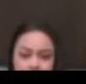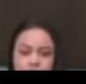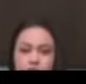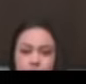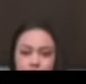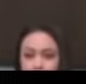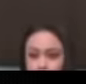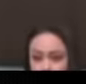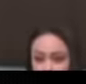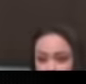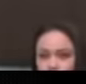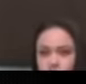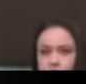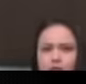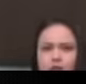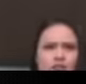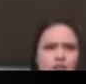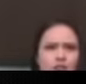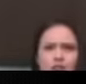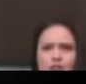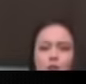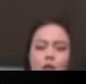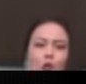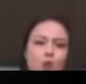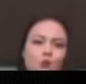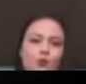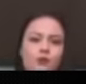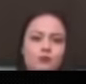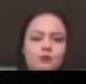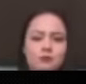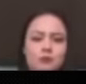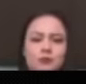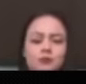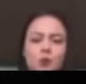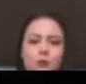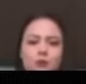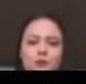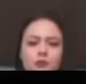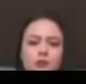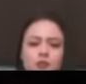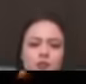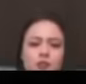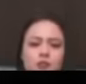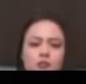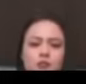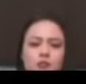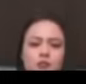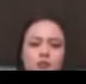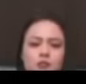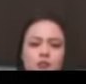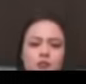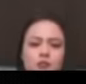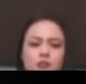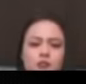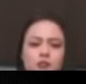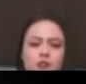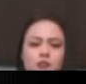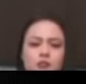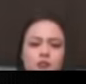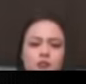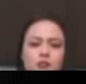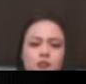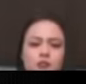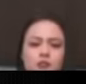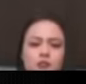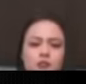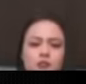desconsiderar, cabem inúmeros recursos. Agora, como é que nós vamos admitir direto a reclamação? Só, e lembrando, pessoal,